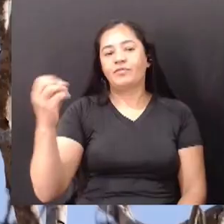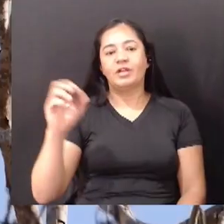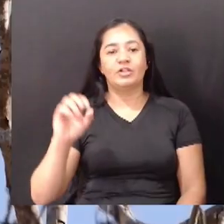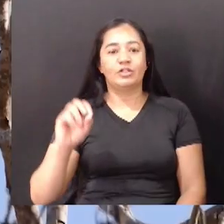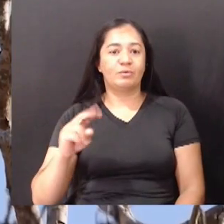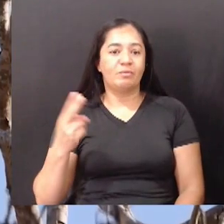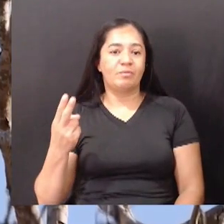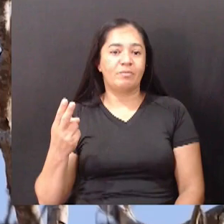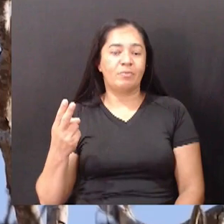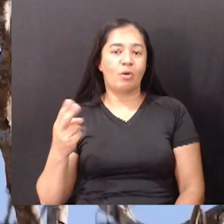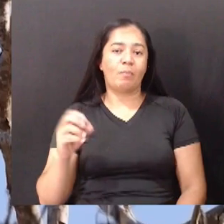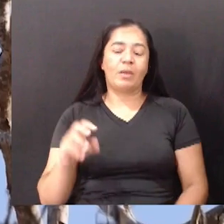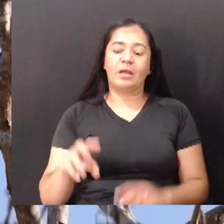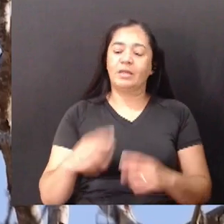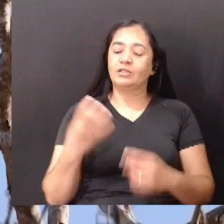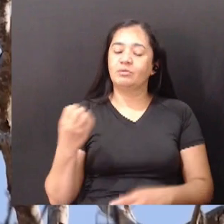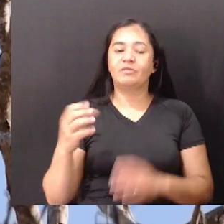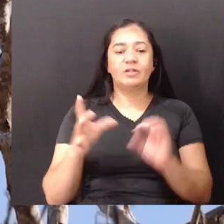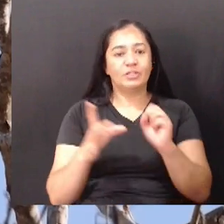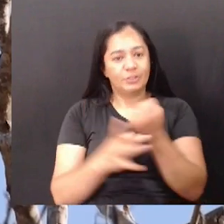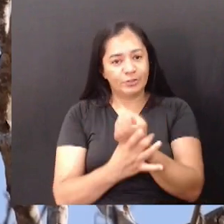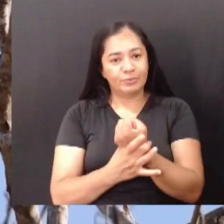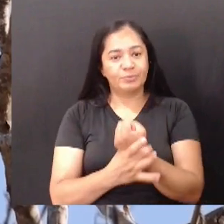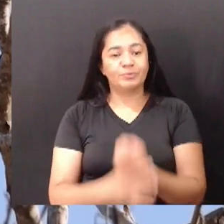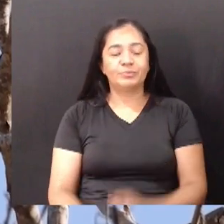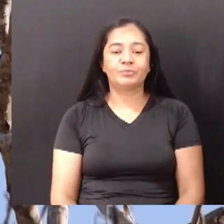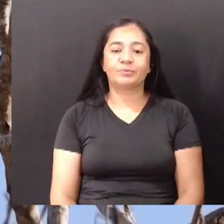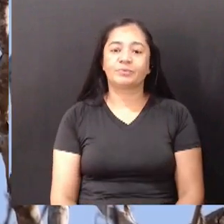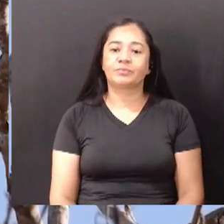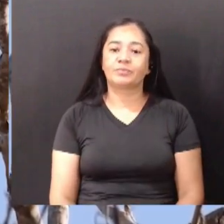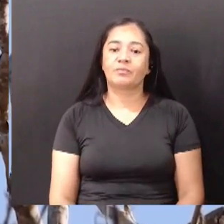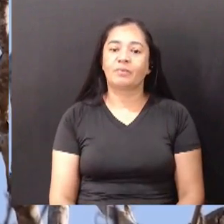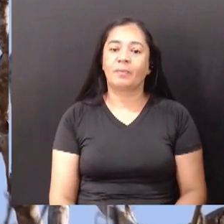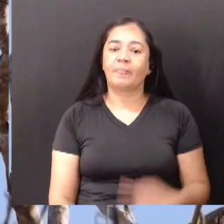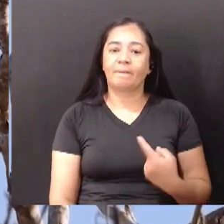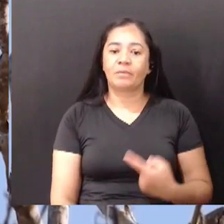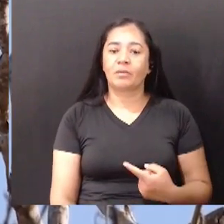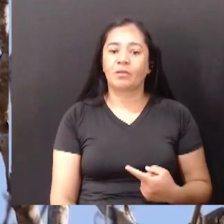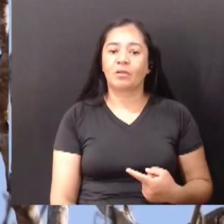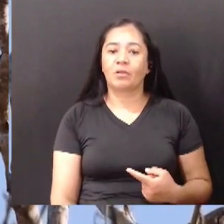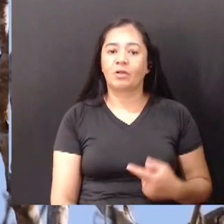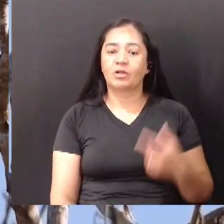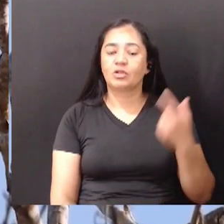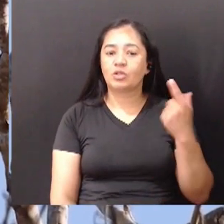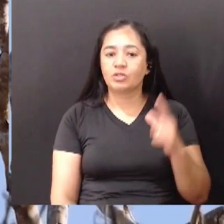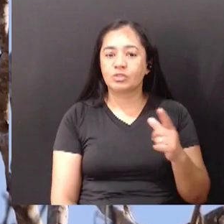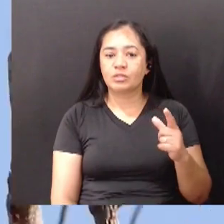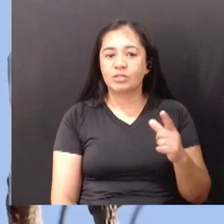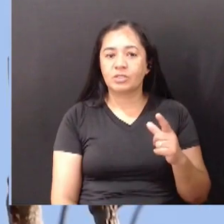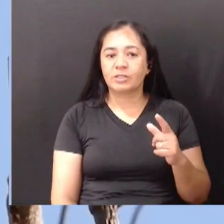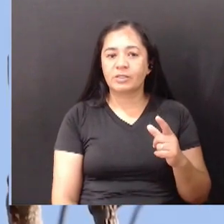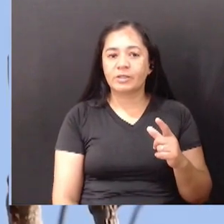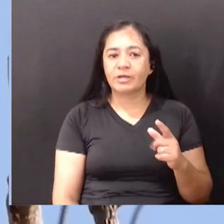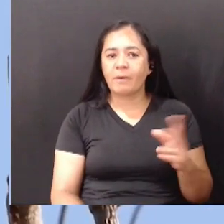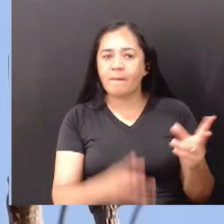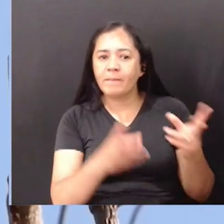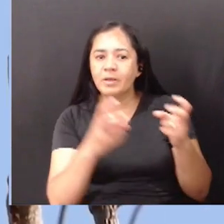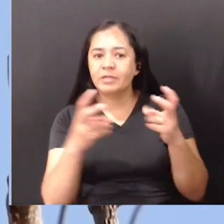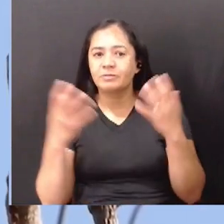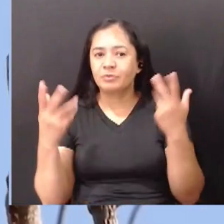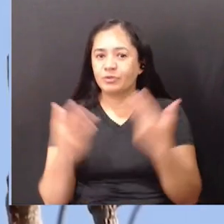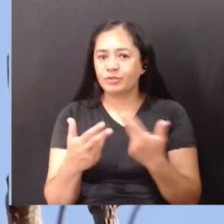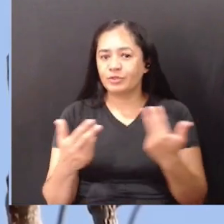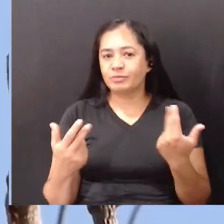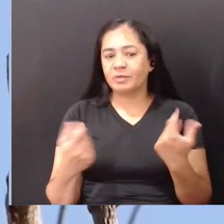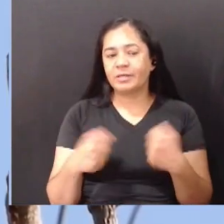passagem, mas que seja uma passagem segura para eles, né? Então, o fato da gente ter essas